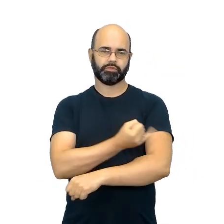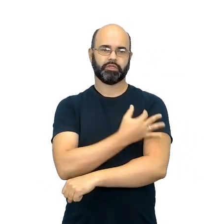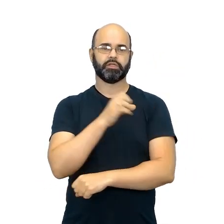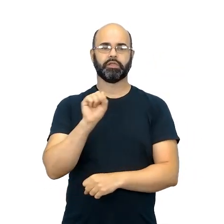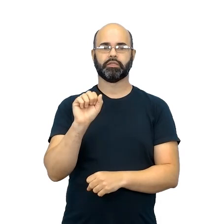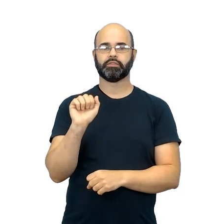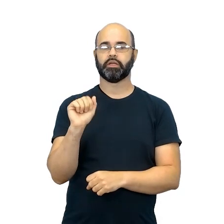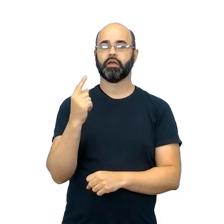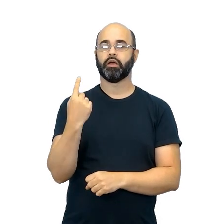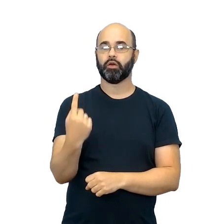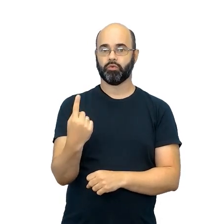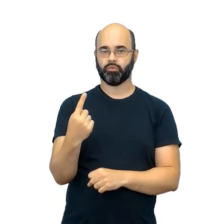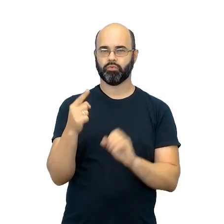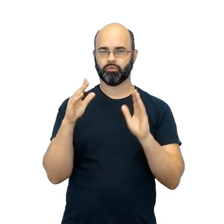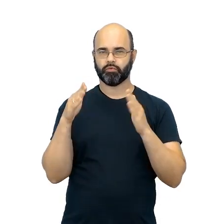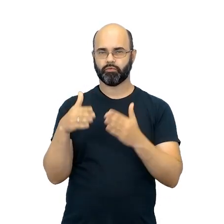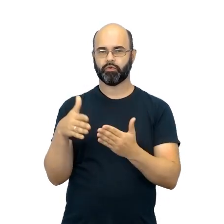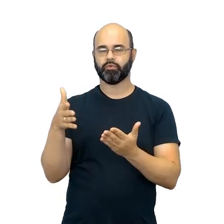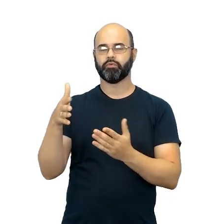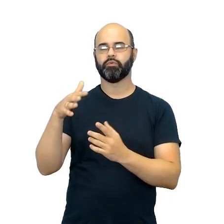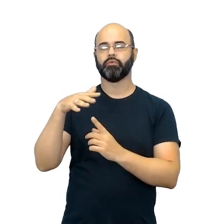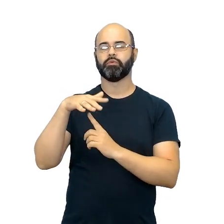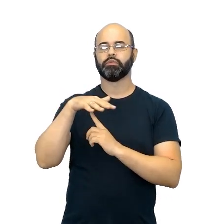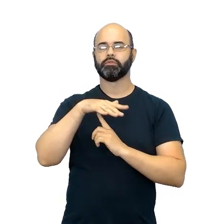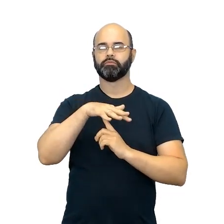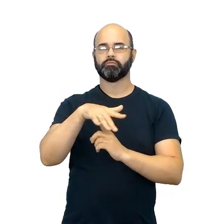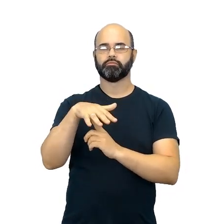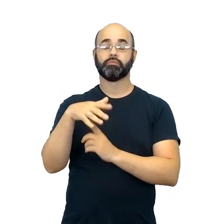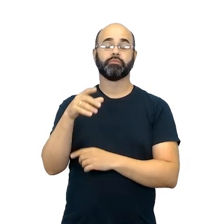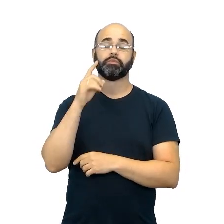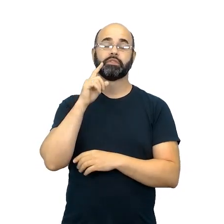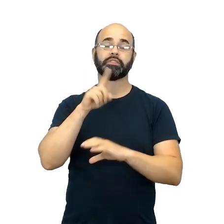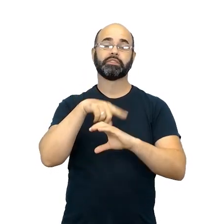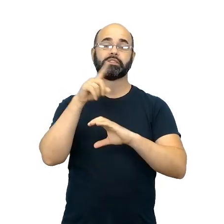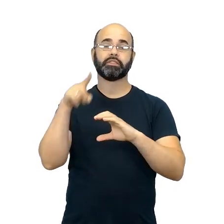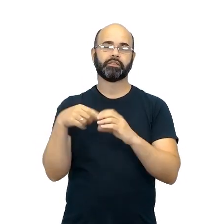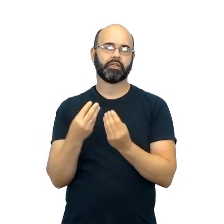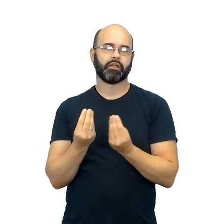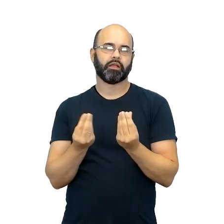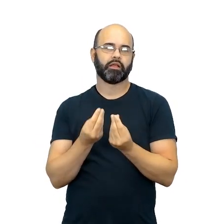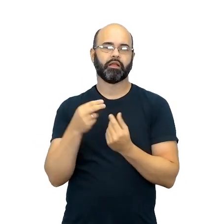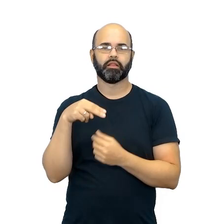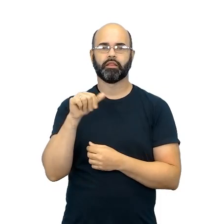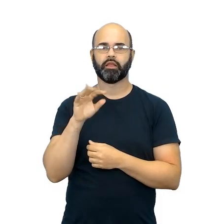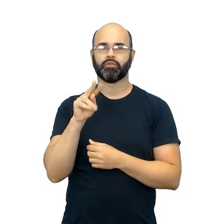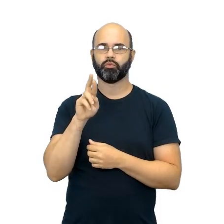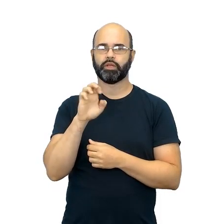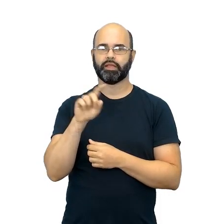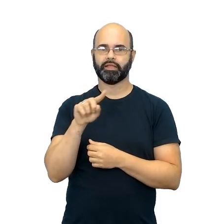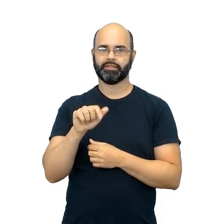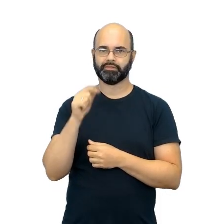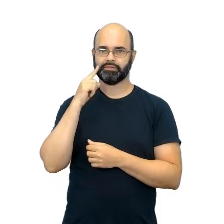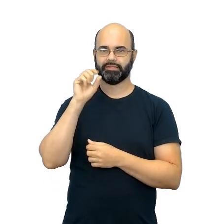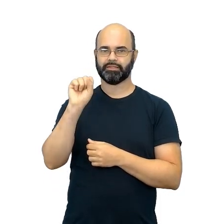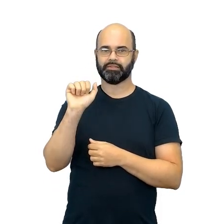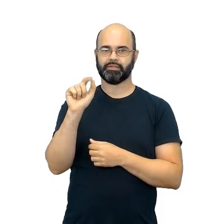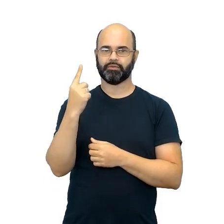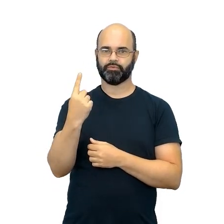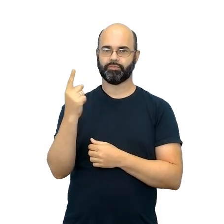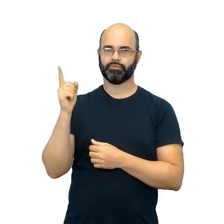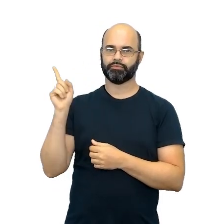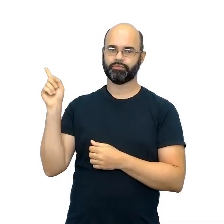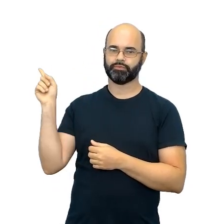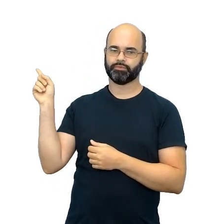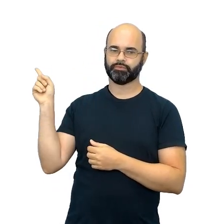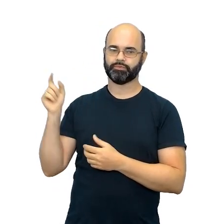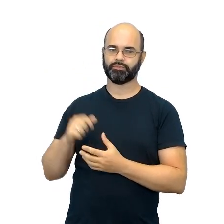e nos aprofundar na natureza da ciência. A imagem, então, né, temos a SA1, a natureza da